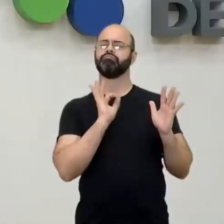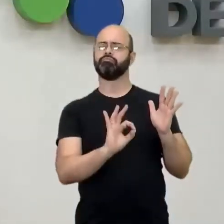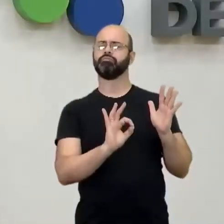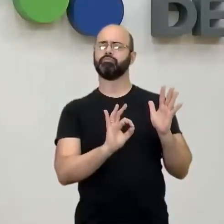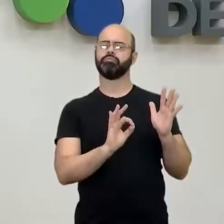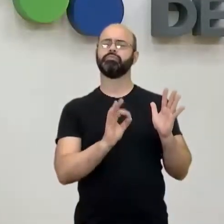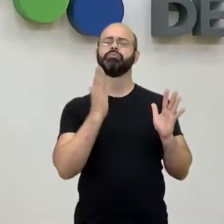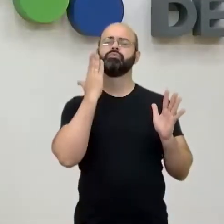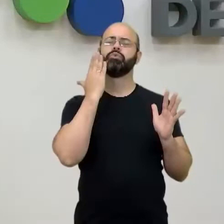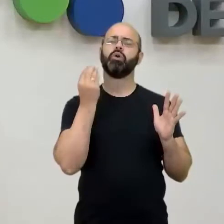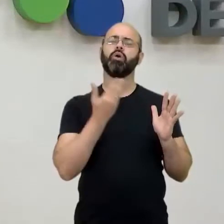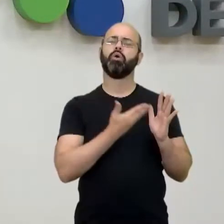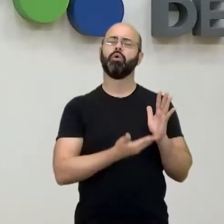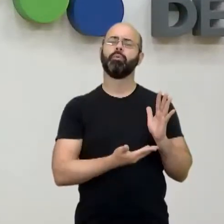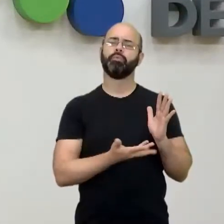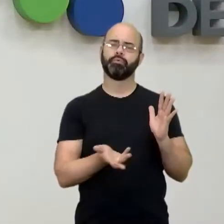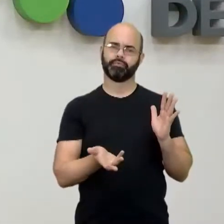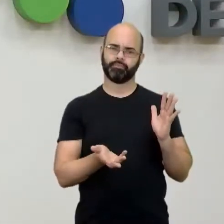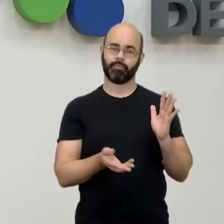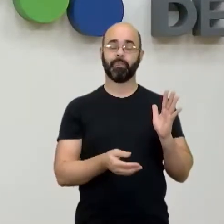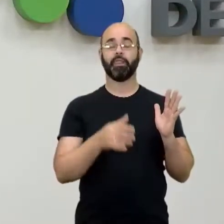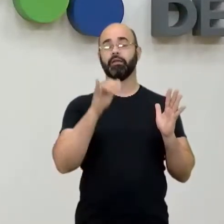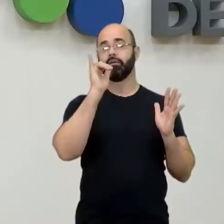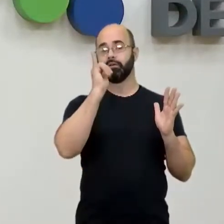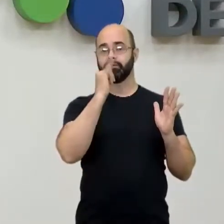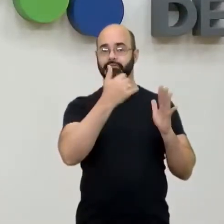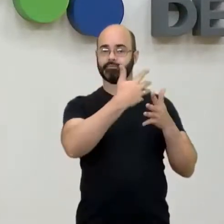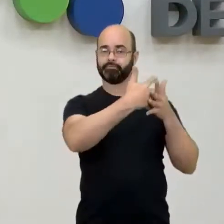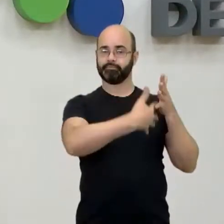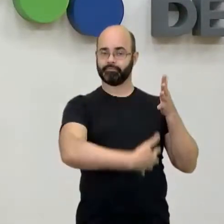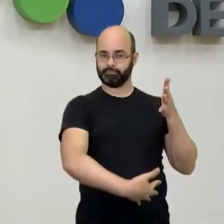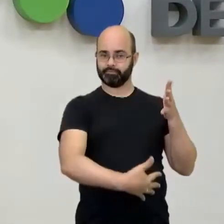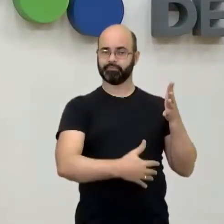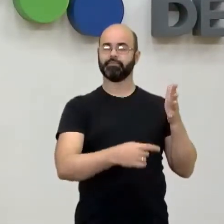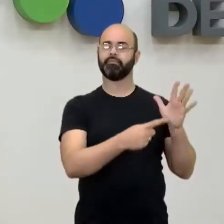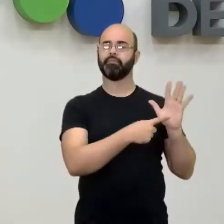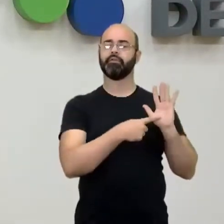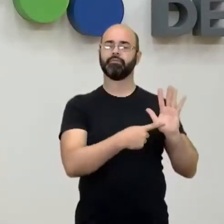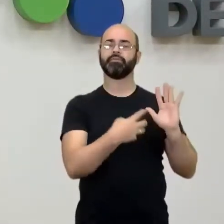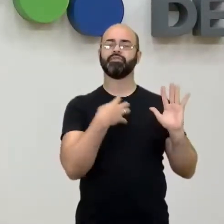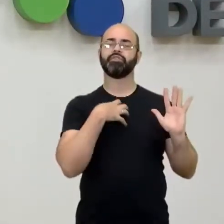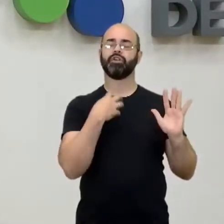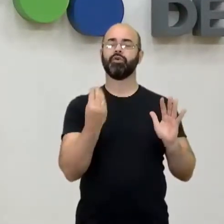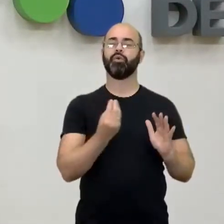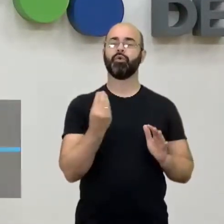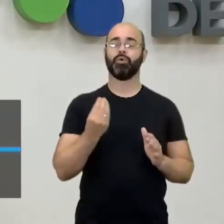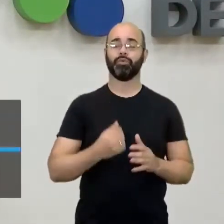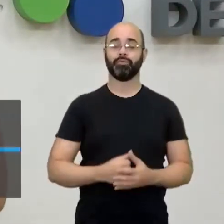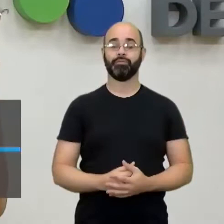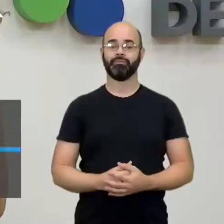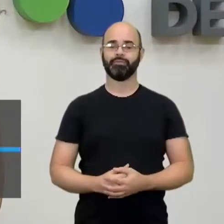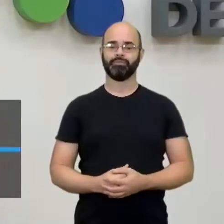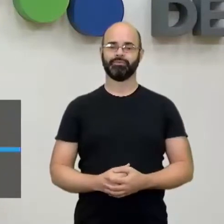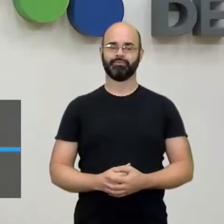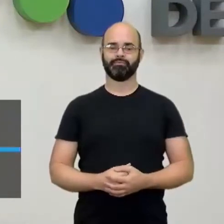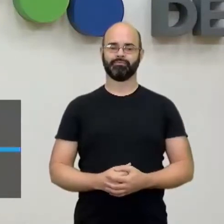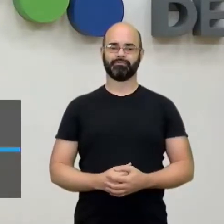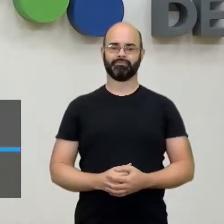E quais os elementos da narrativa e como eles se apresentam? Na